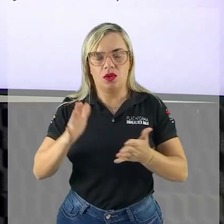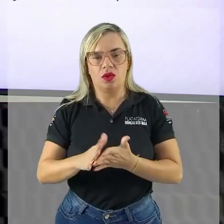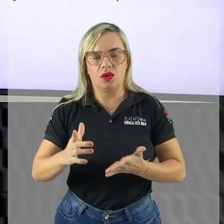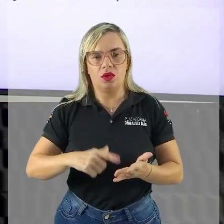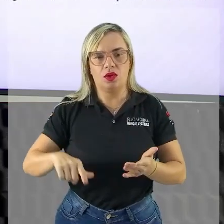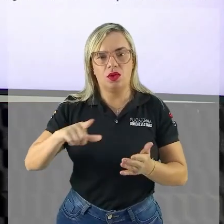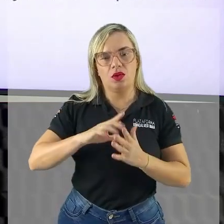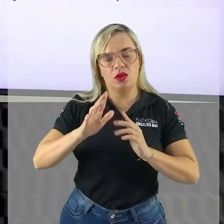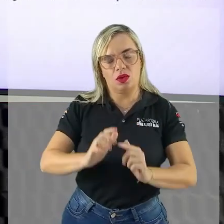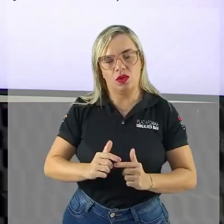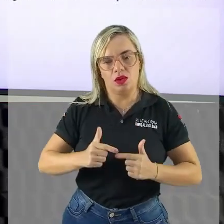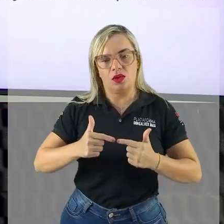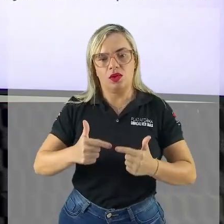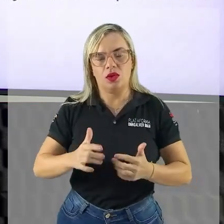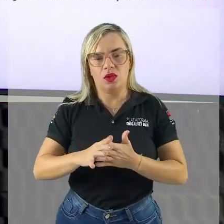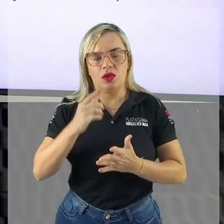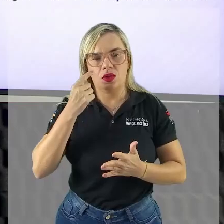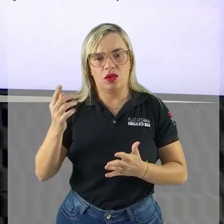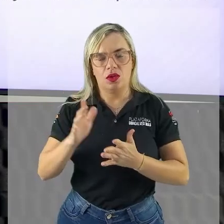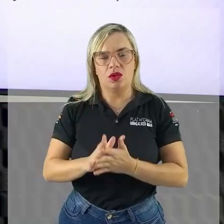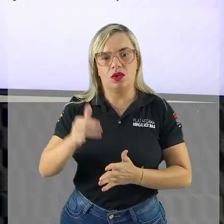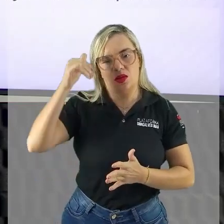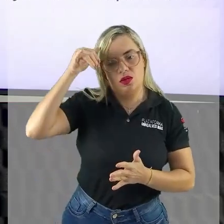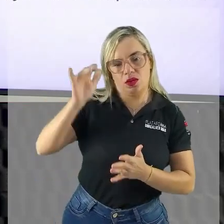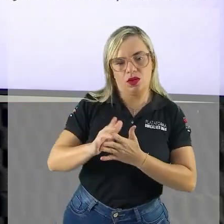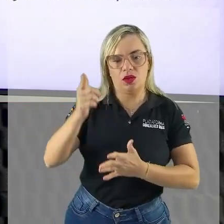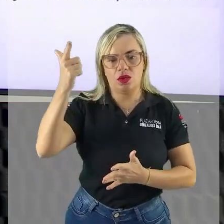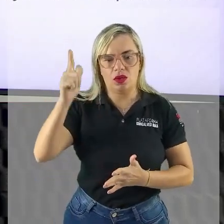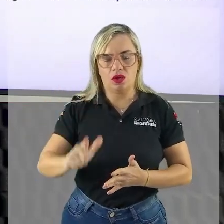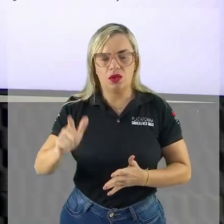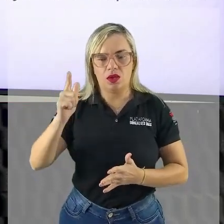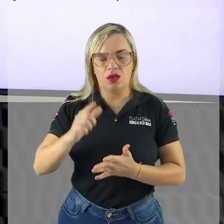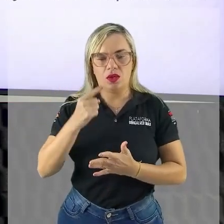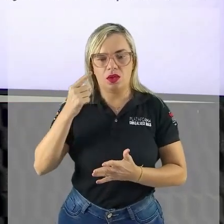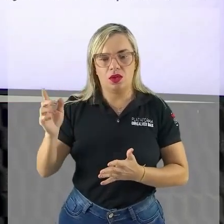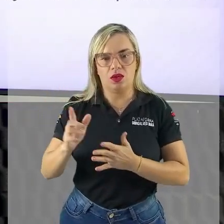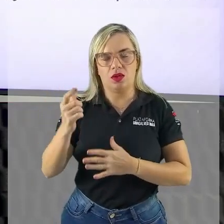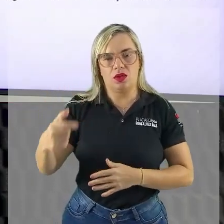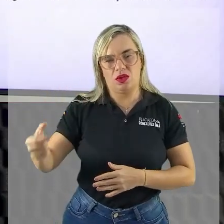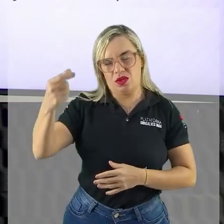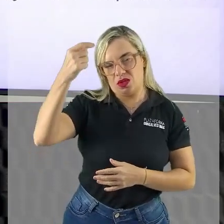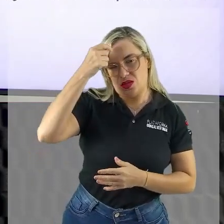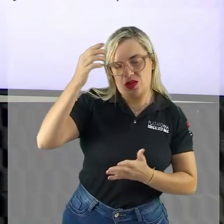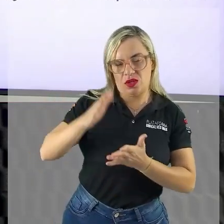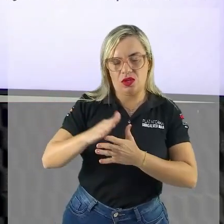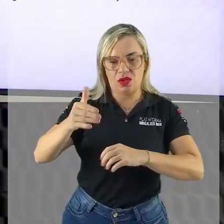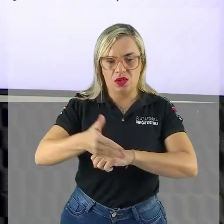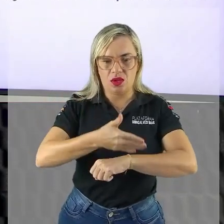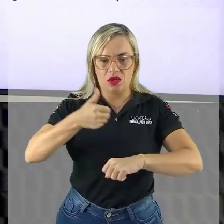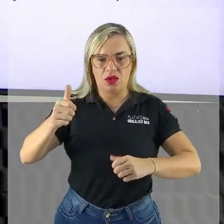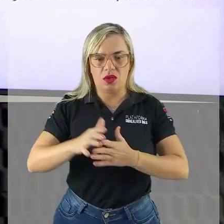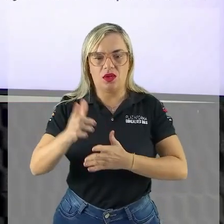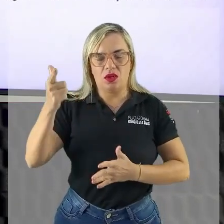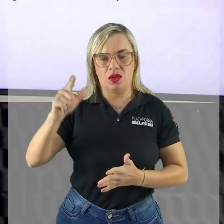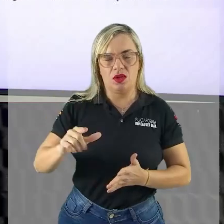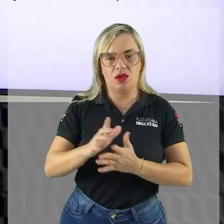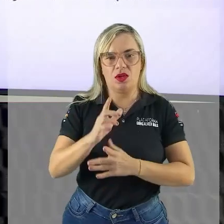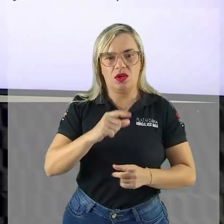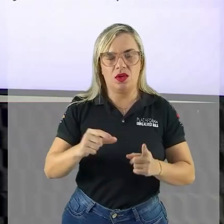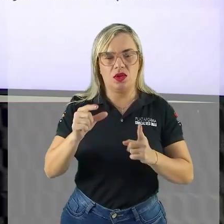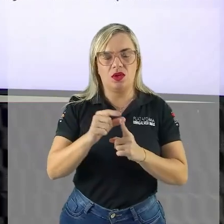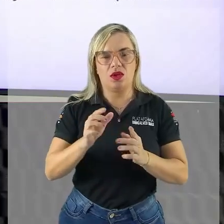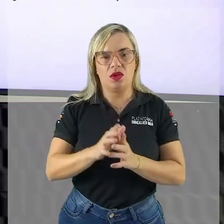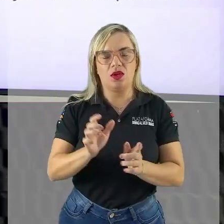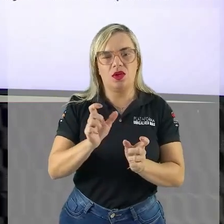que eu tente ou precise evitar as repetições excessivas, tenha em mente que às vezes é melhor que a repetição de uma palavra que o